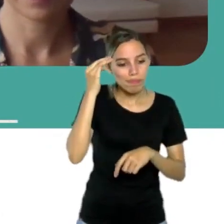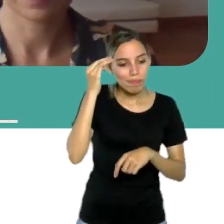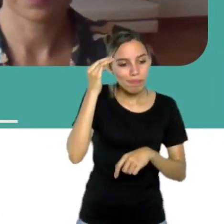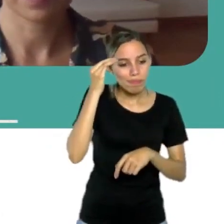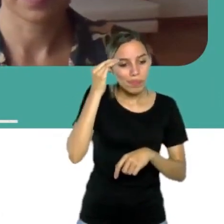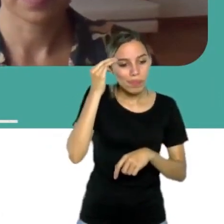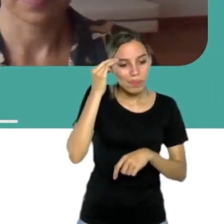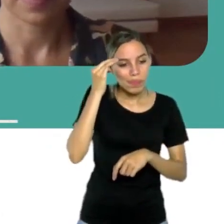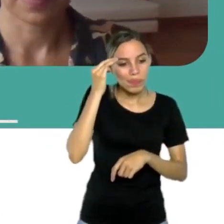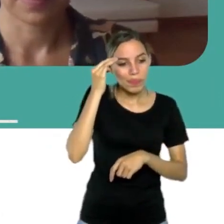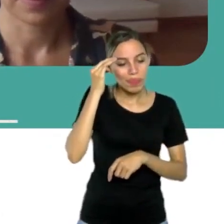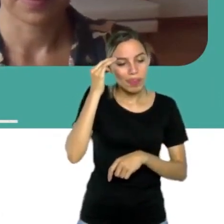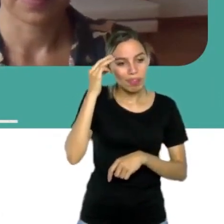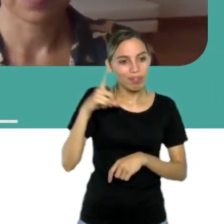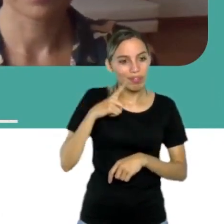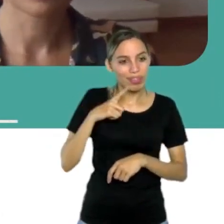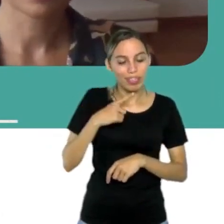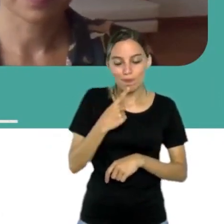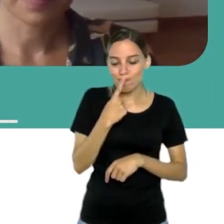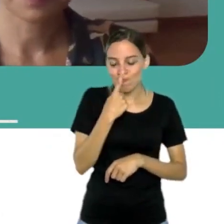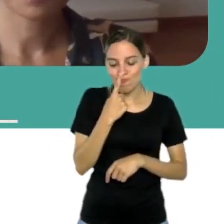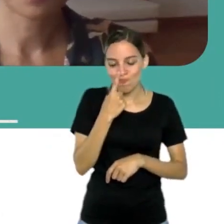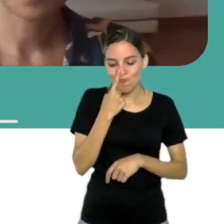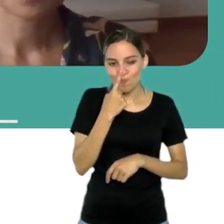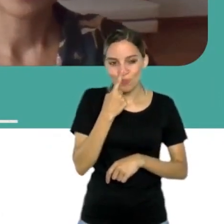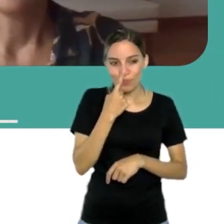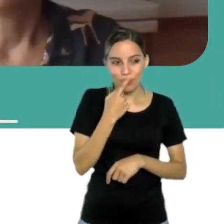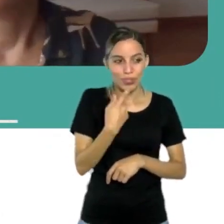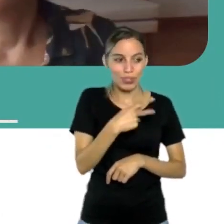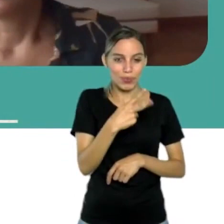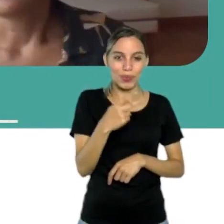afetividade ligada às suas filhas.